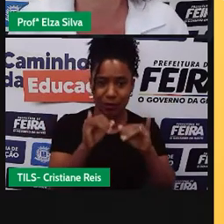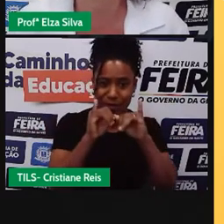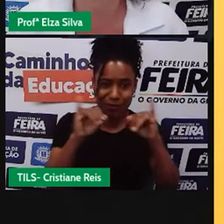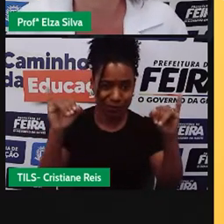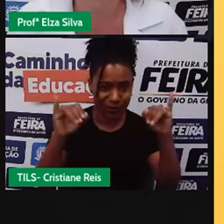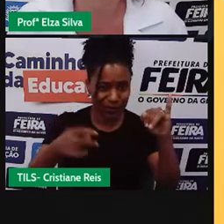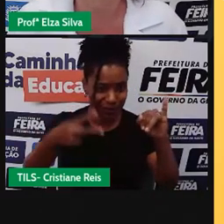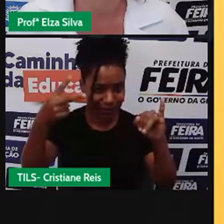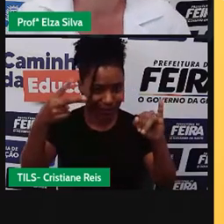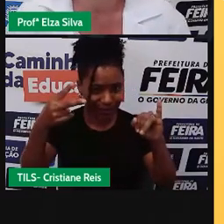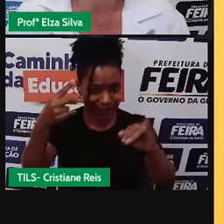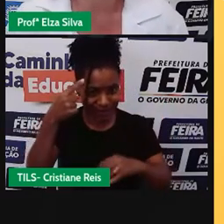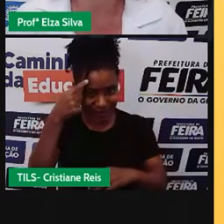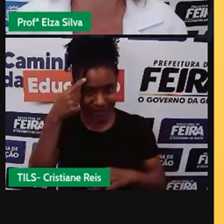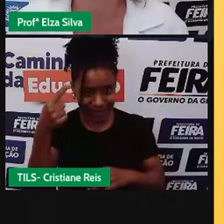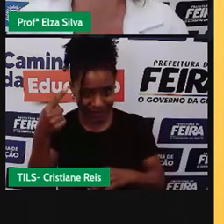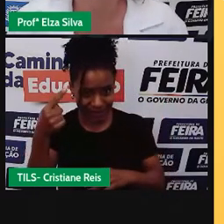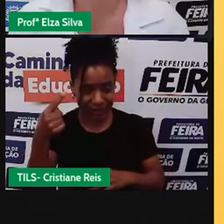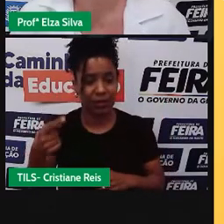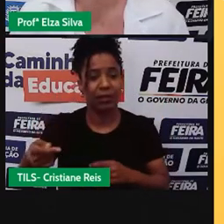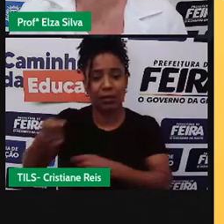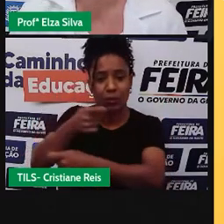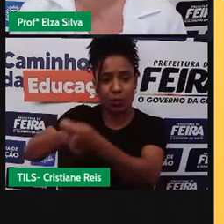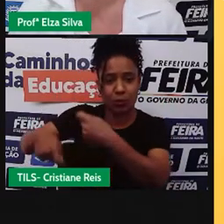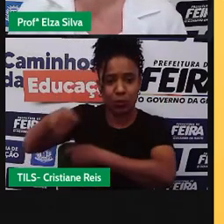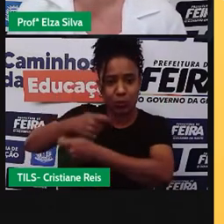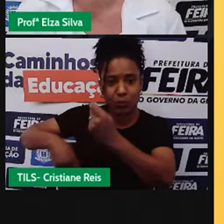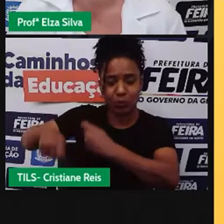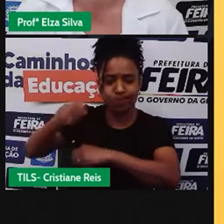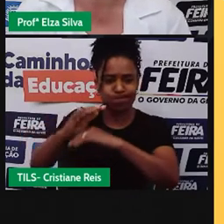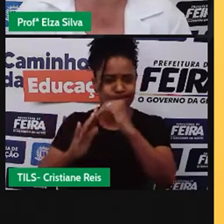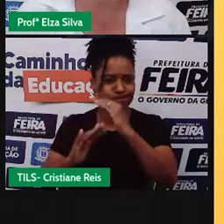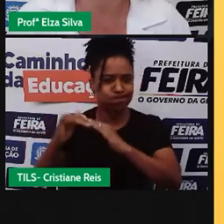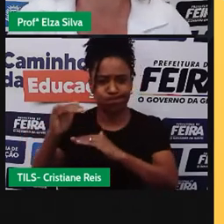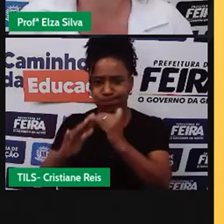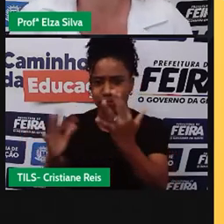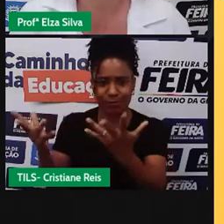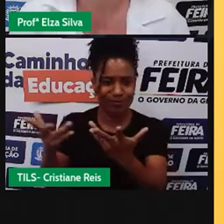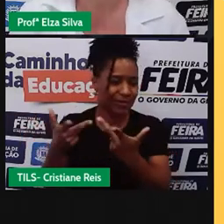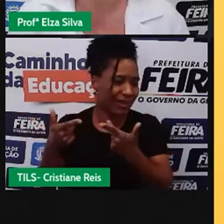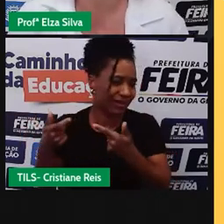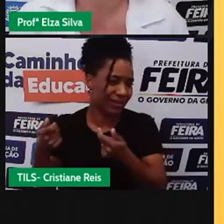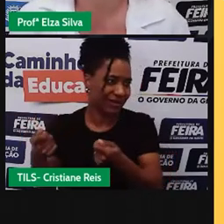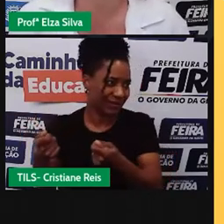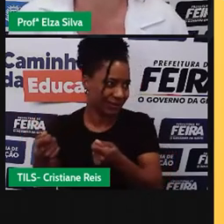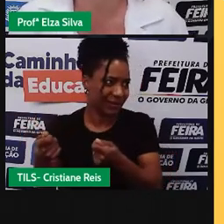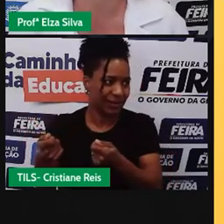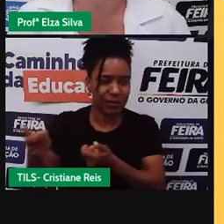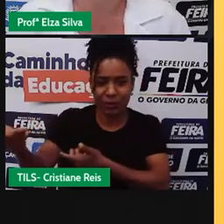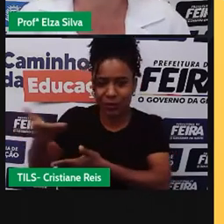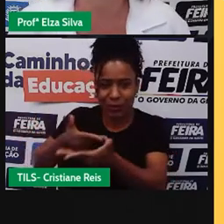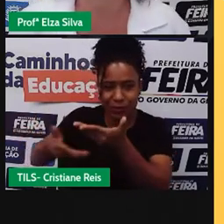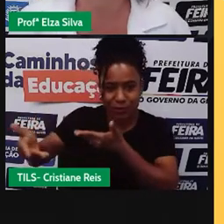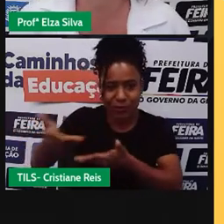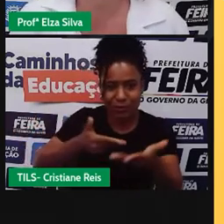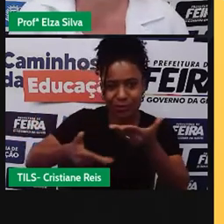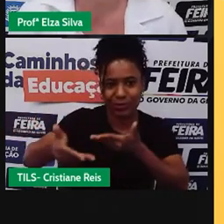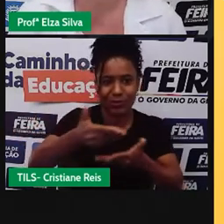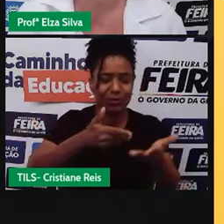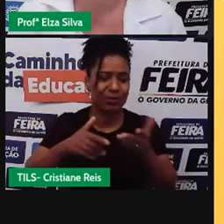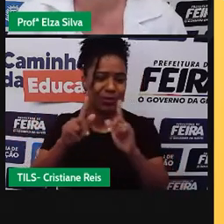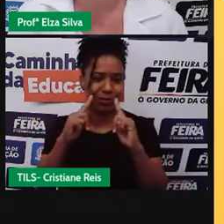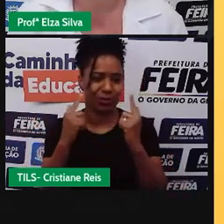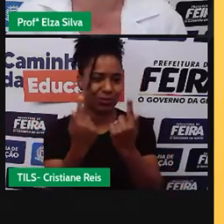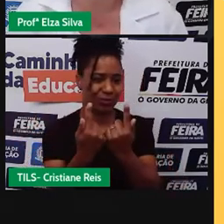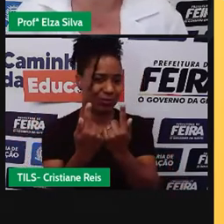um comerciante altamente qualificado, que tenha capacidade para interagir em grupo, para trabalhar em